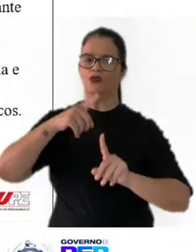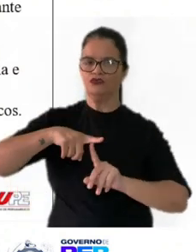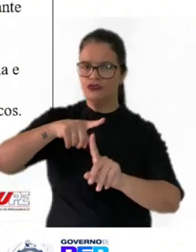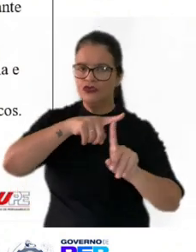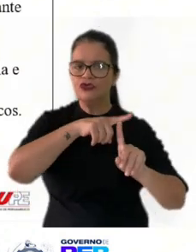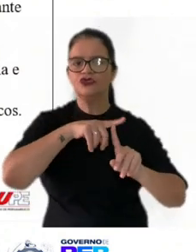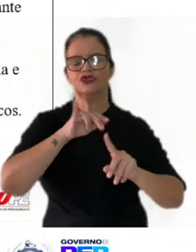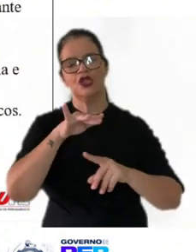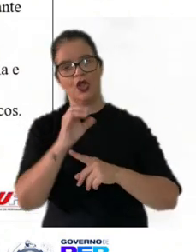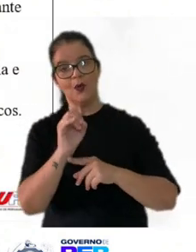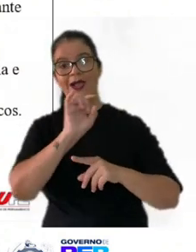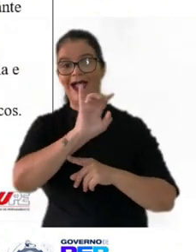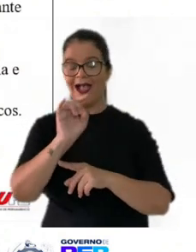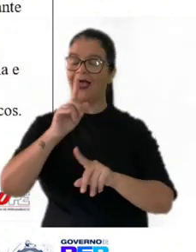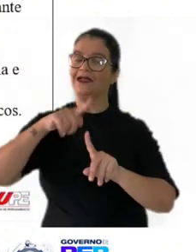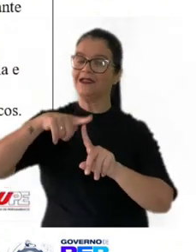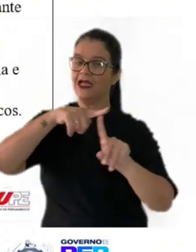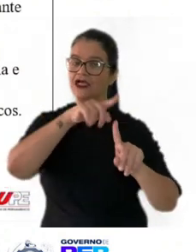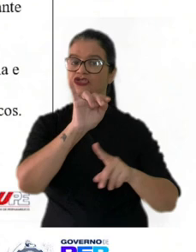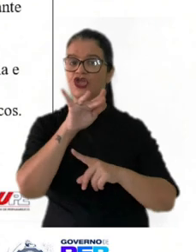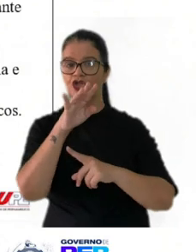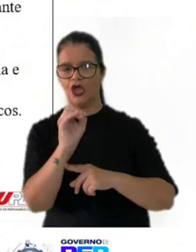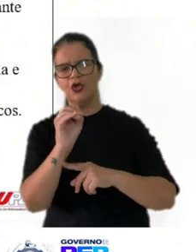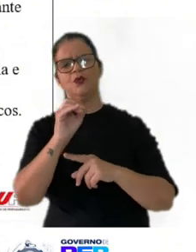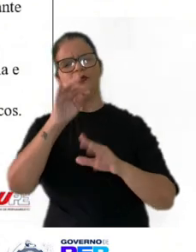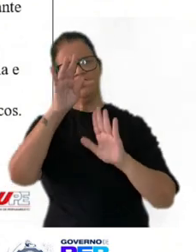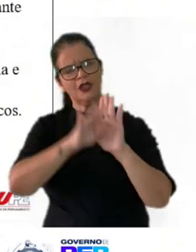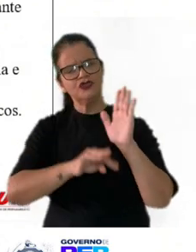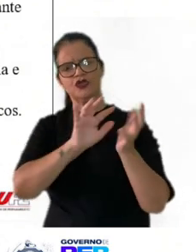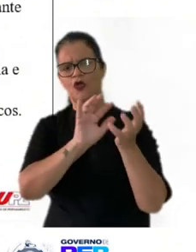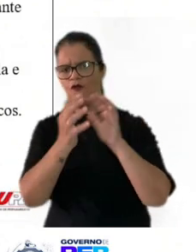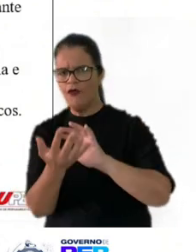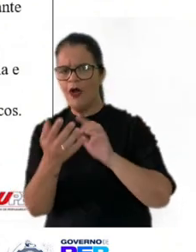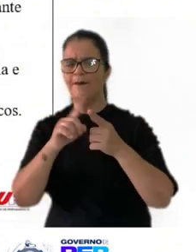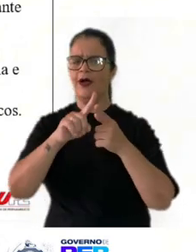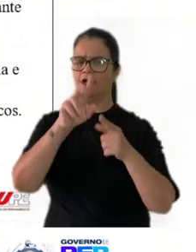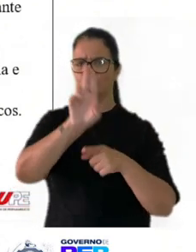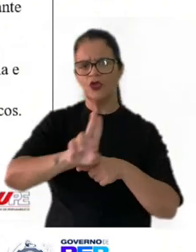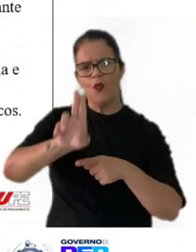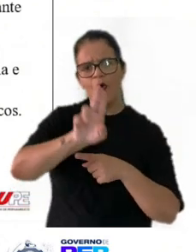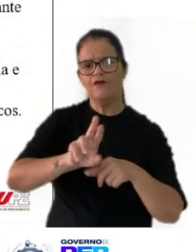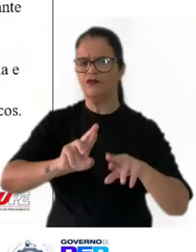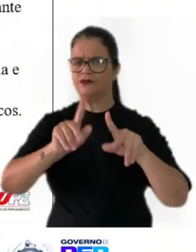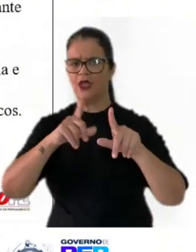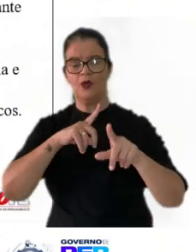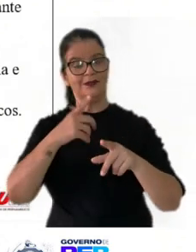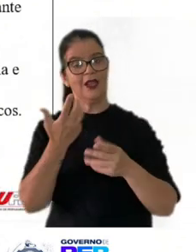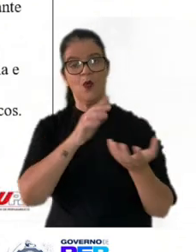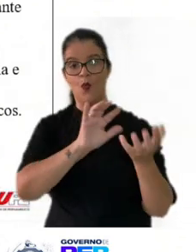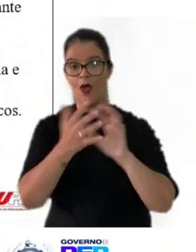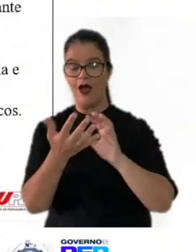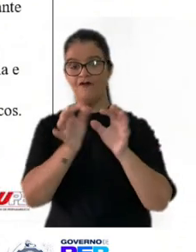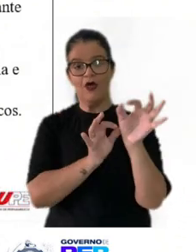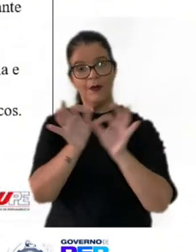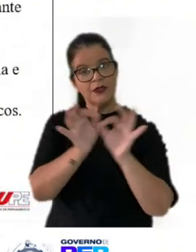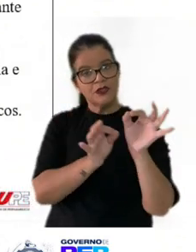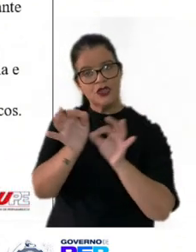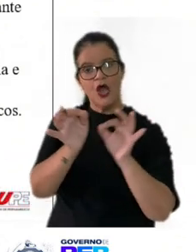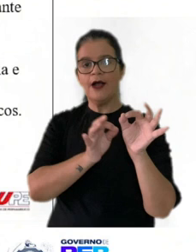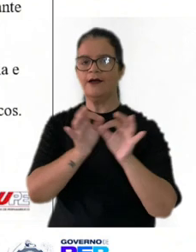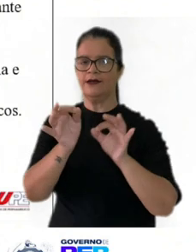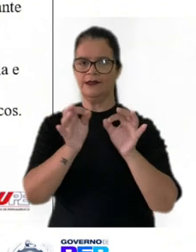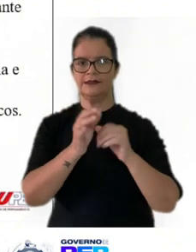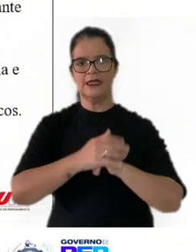gênero de texto tem um formato tem uma função diferente tem uma forma de se organizar e